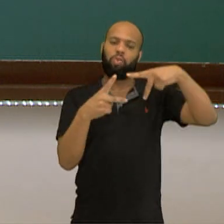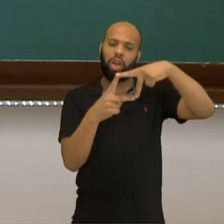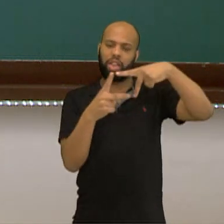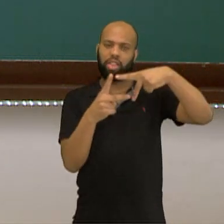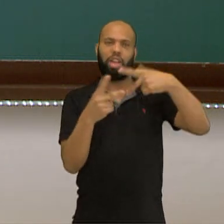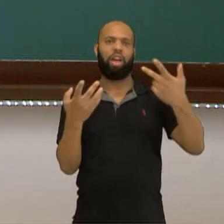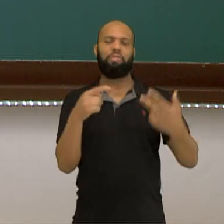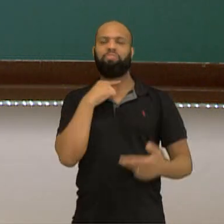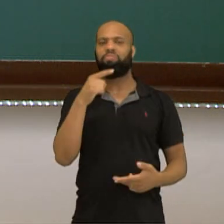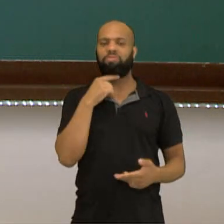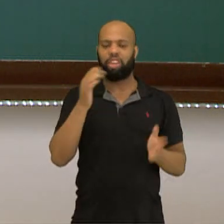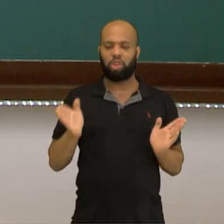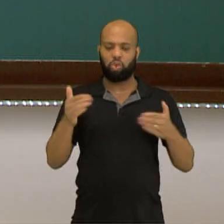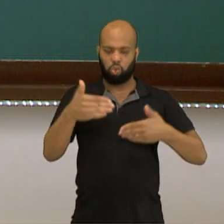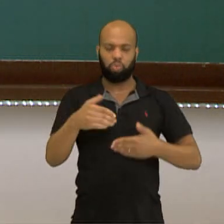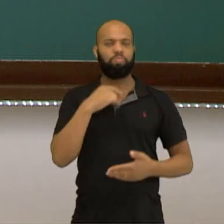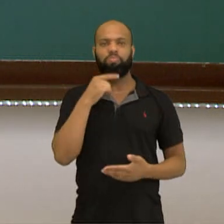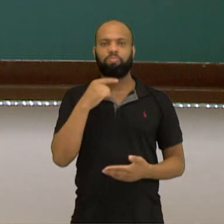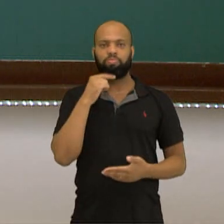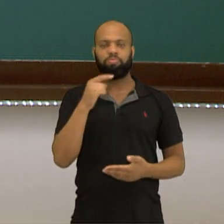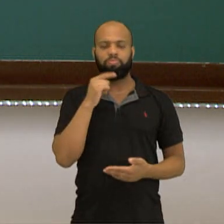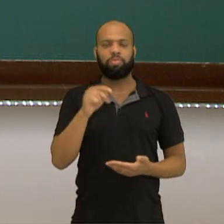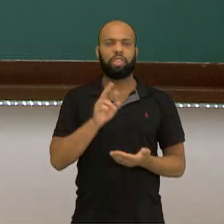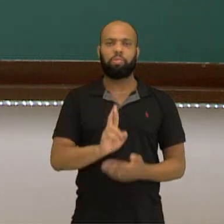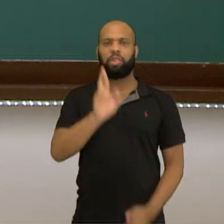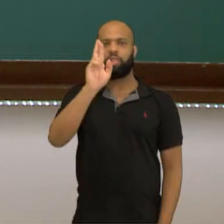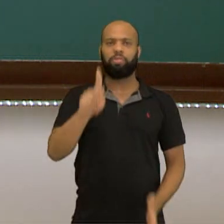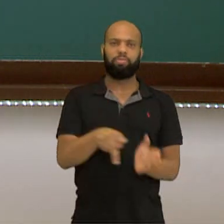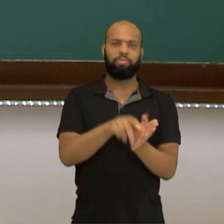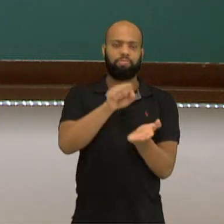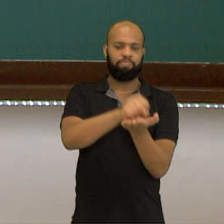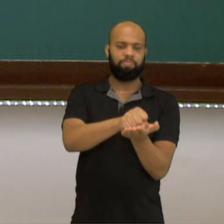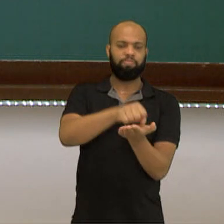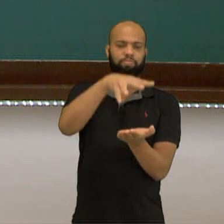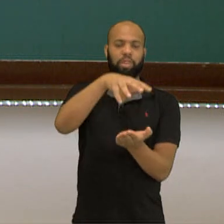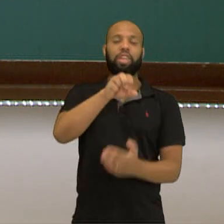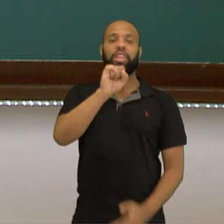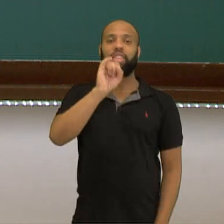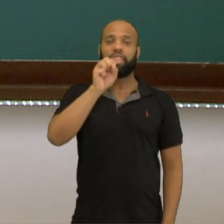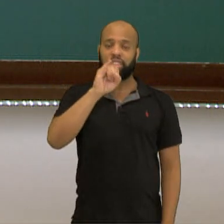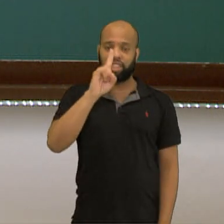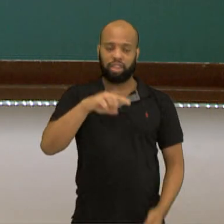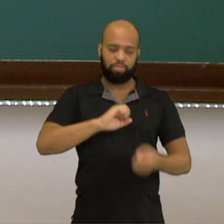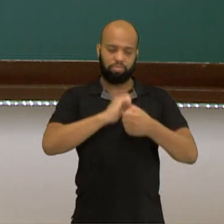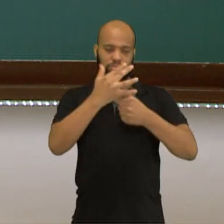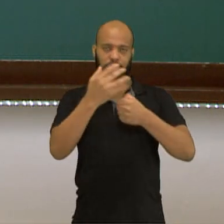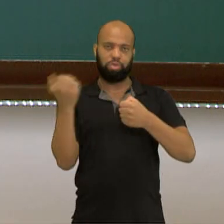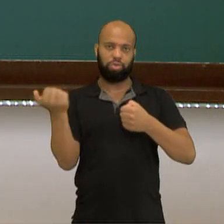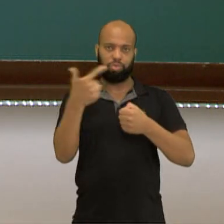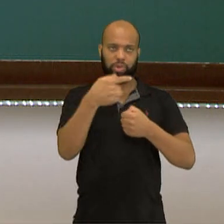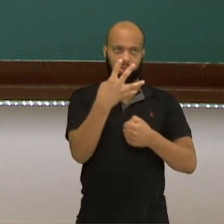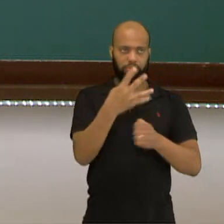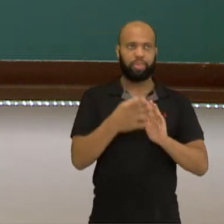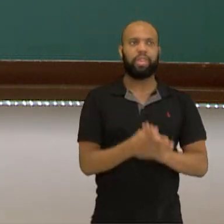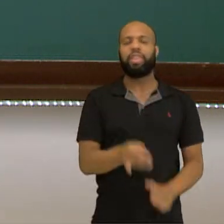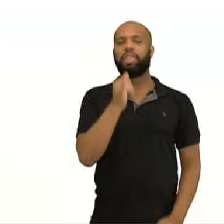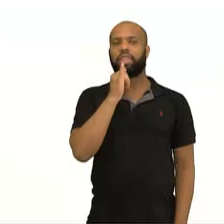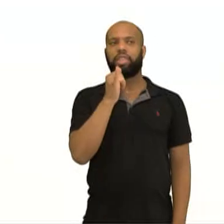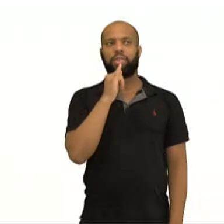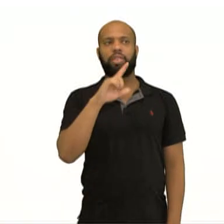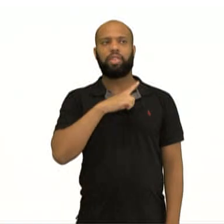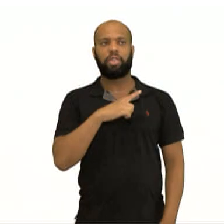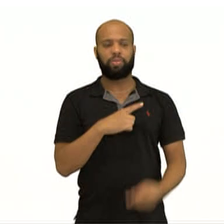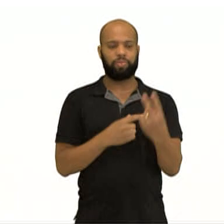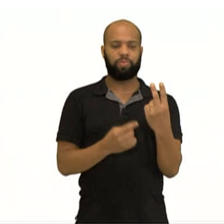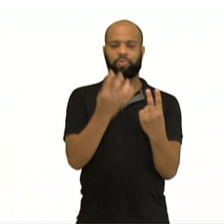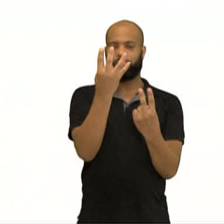consigo representar geometricamente os expoentes que são maiores do que 4. Por exemplo, 2 elevado à quarta, a gente fala